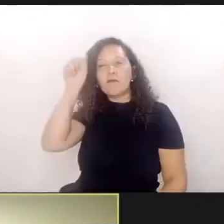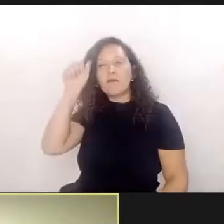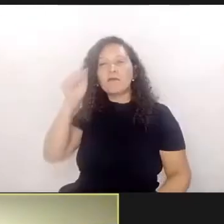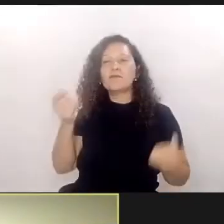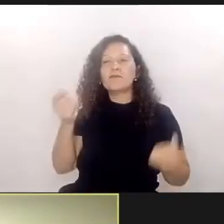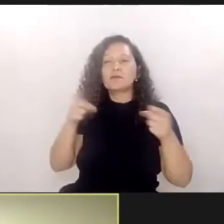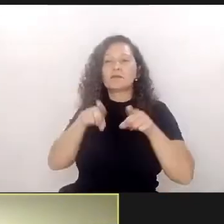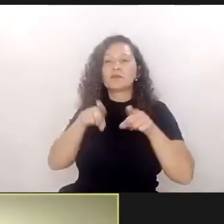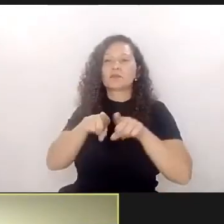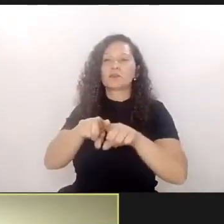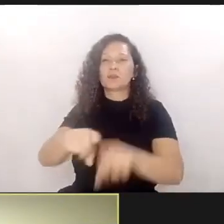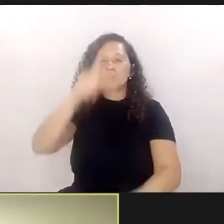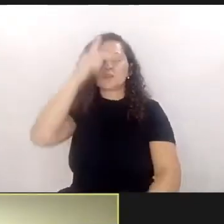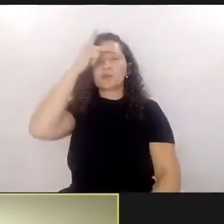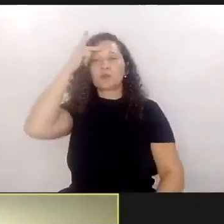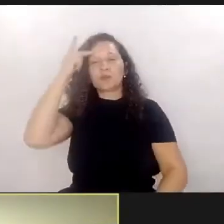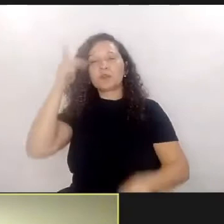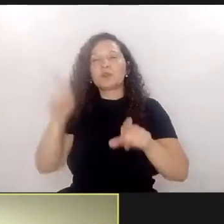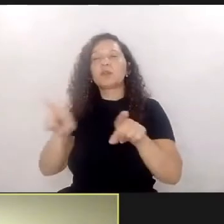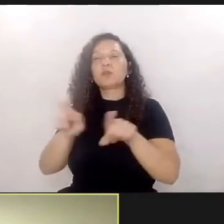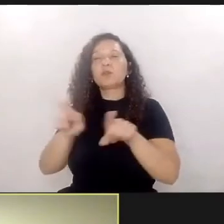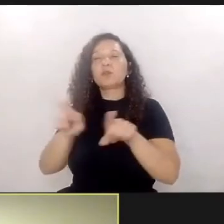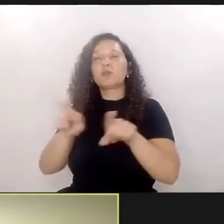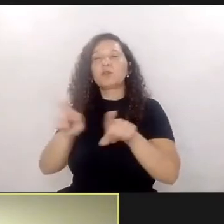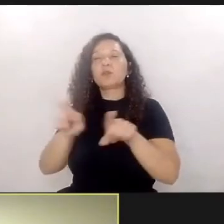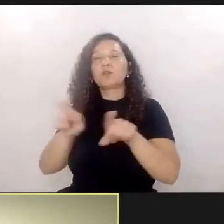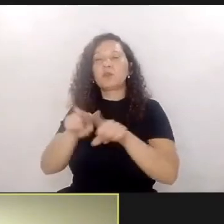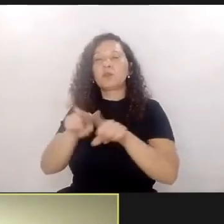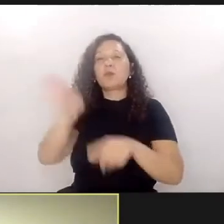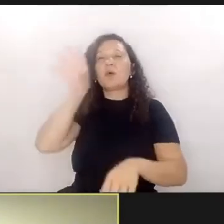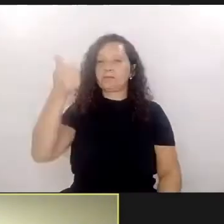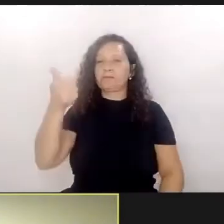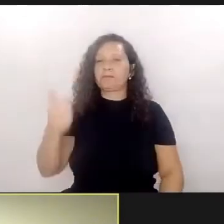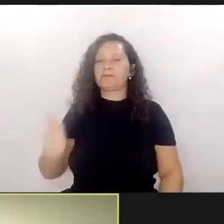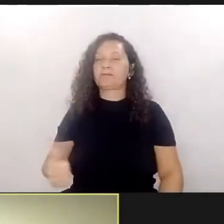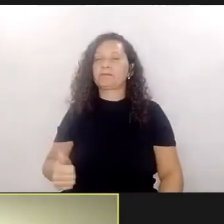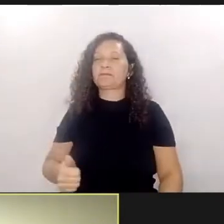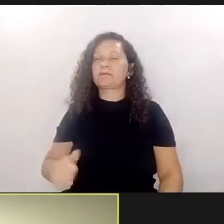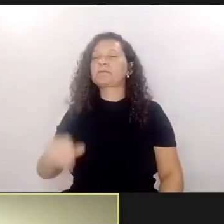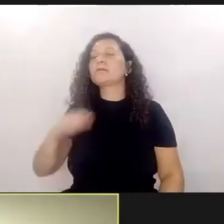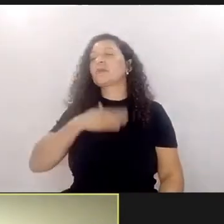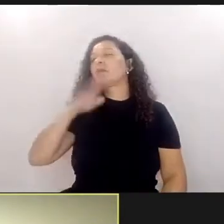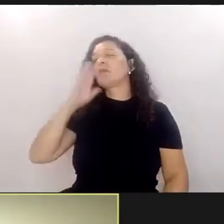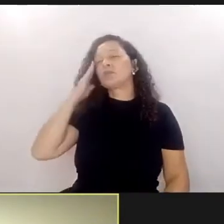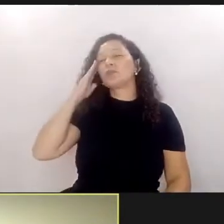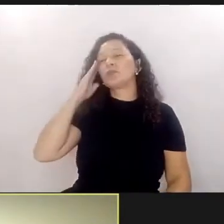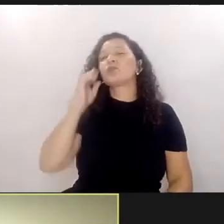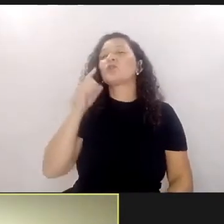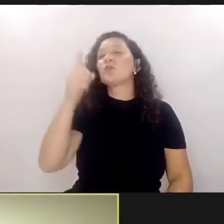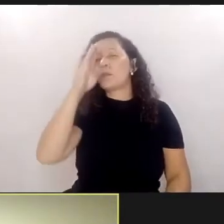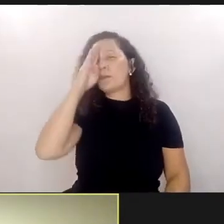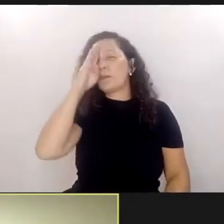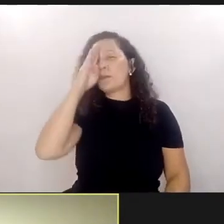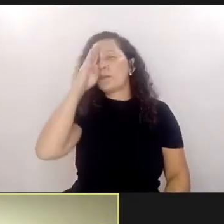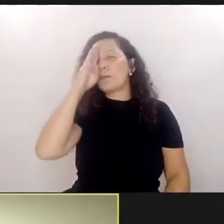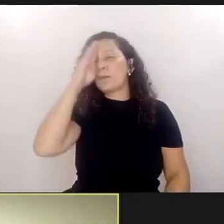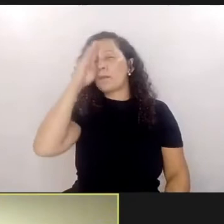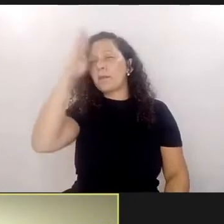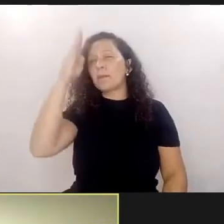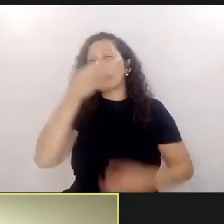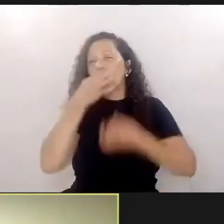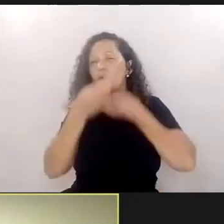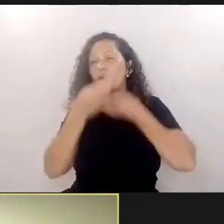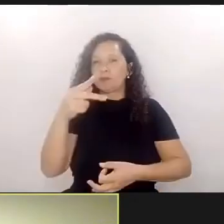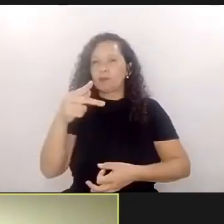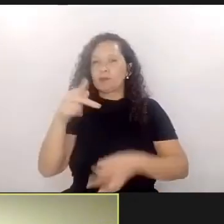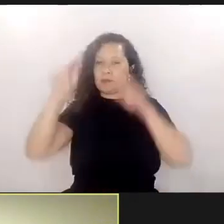melhor, né? Pelo que entendi, um dos seus principais argumentos é que o ser humano escolhe construir o